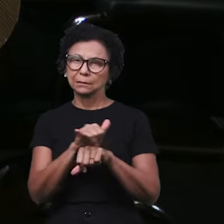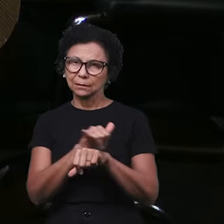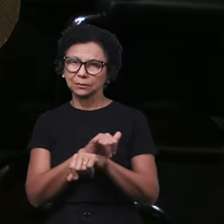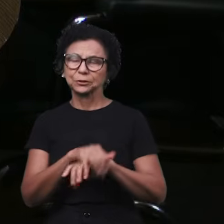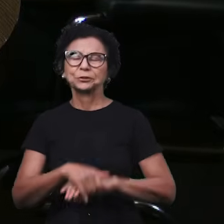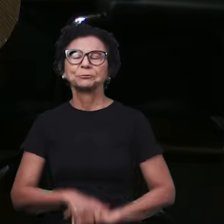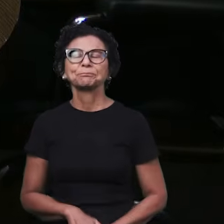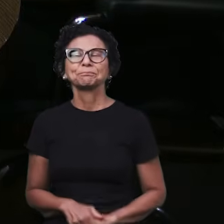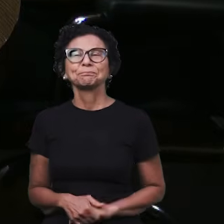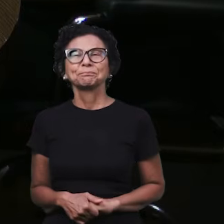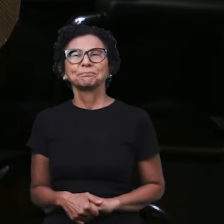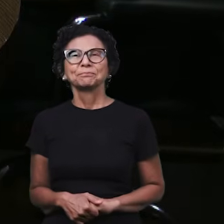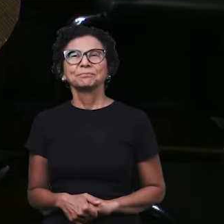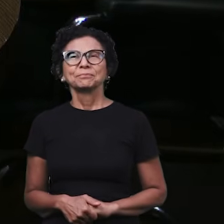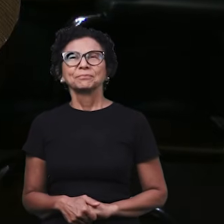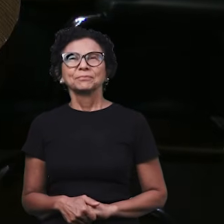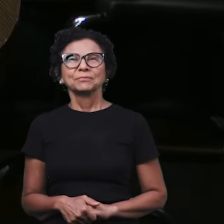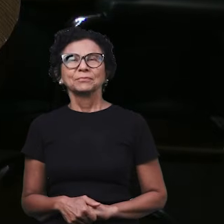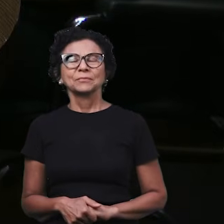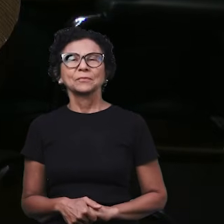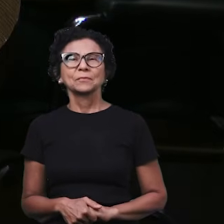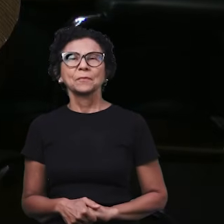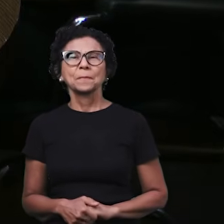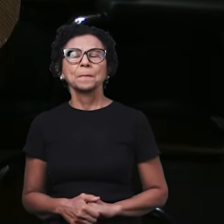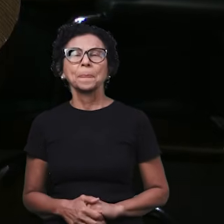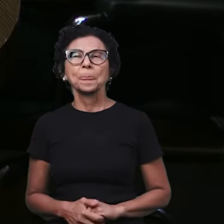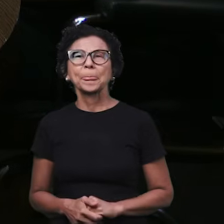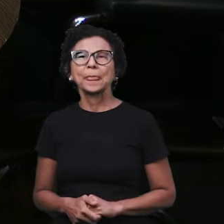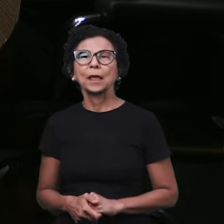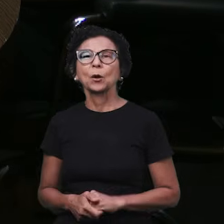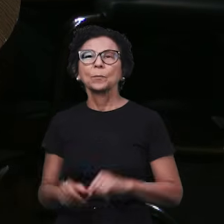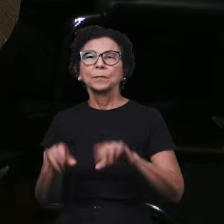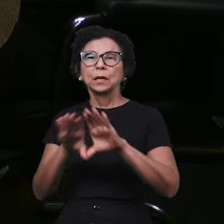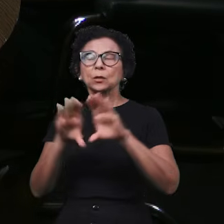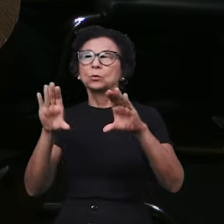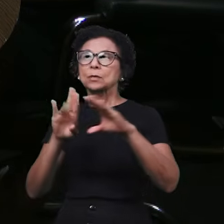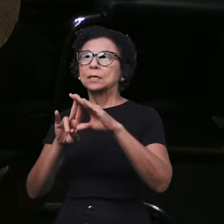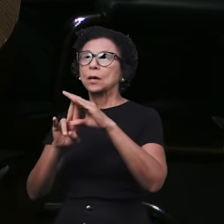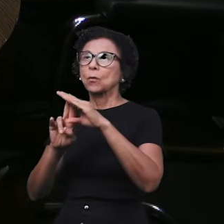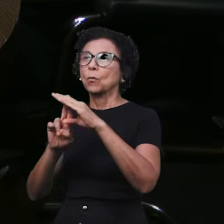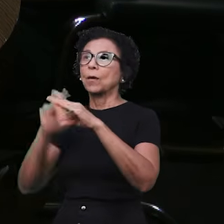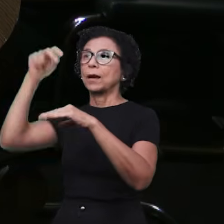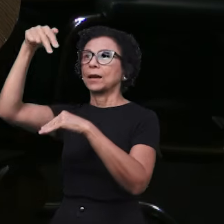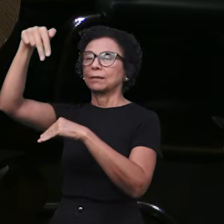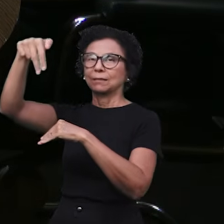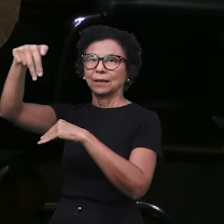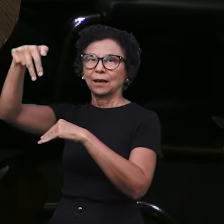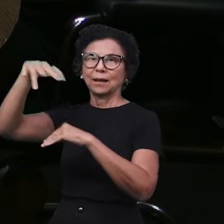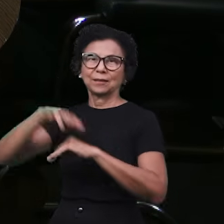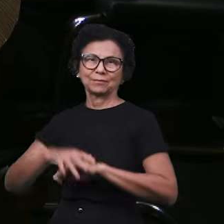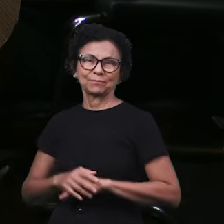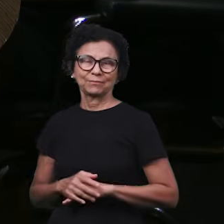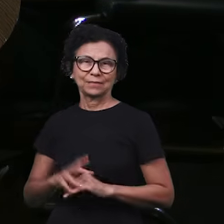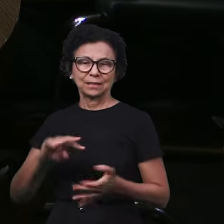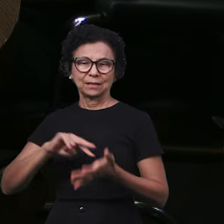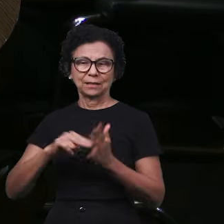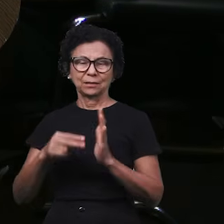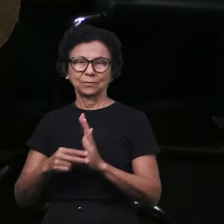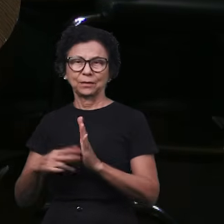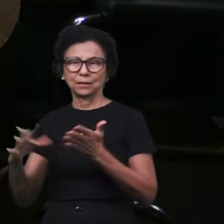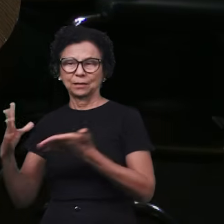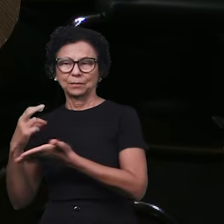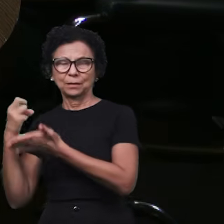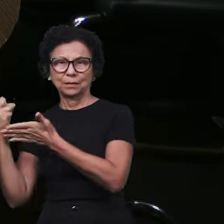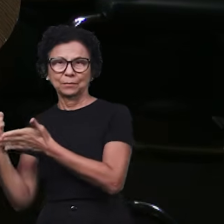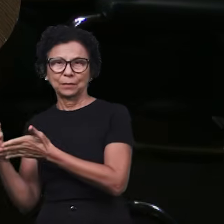E aí, saltar para a eternidade é o arrebatamento. Agora, o beber da água da vida, aqui já não está mais falando do Espírito Santo, está falando da